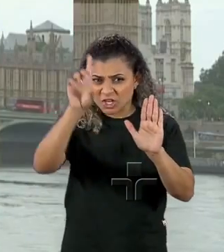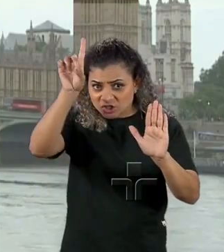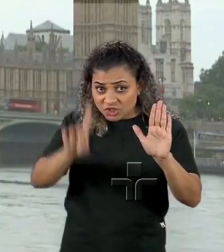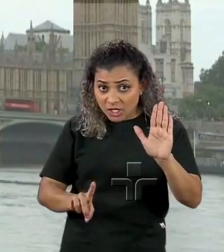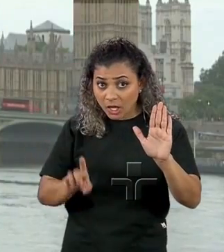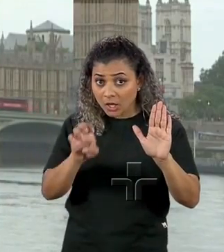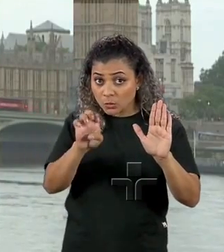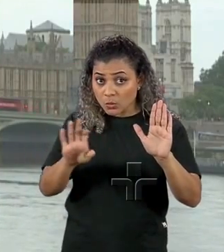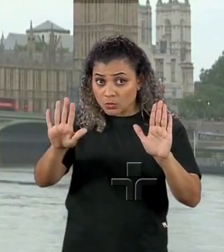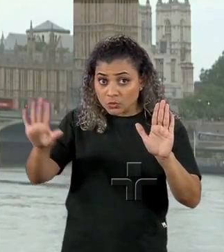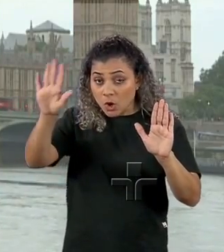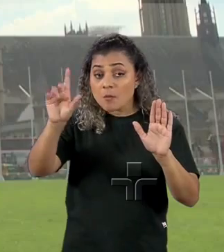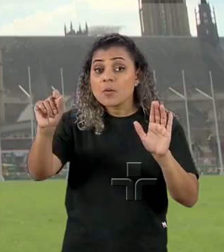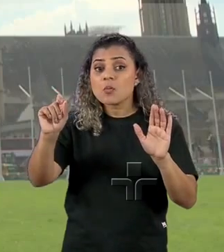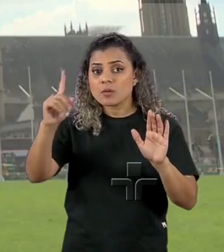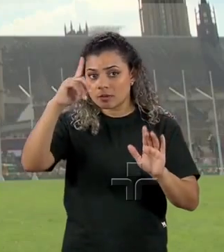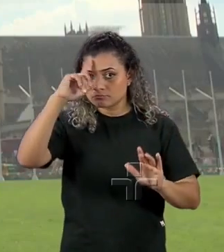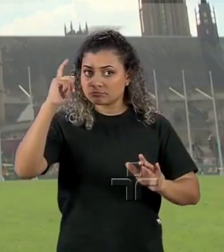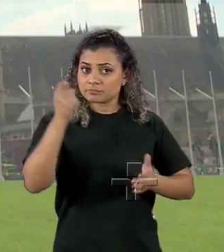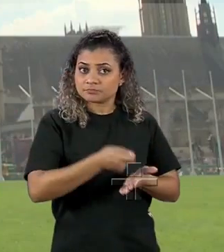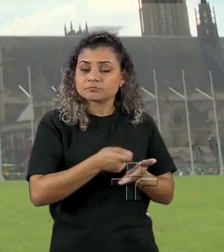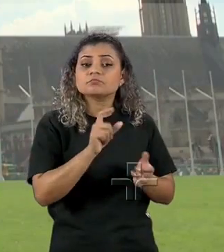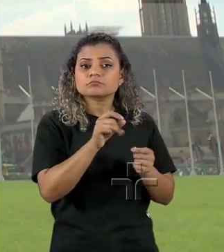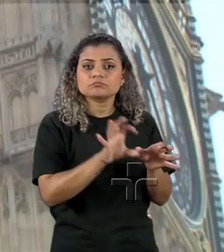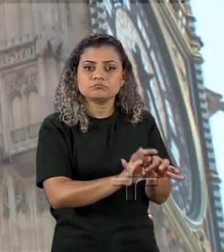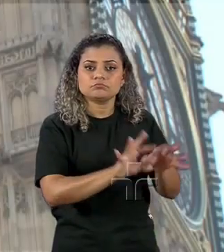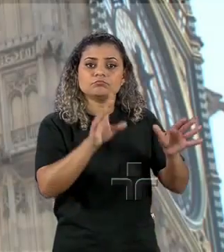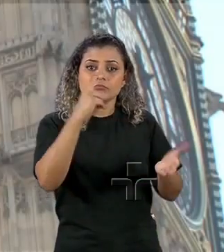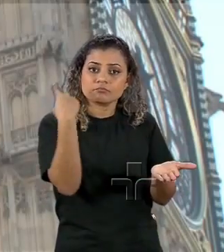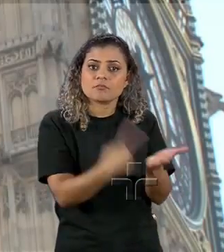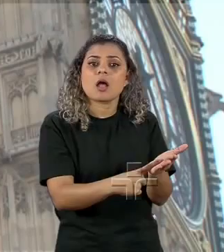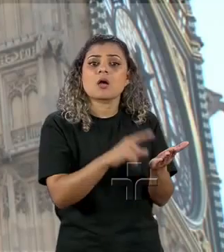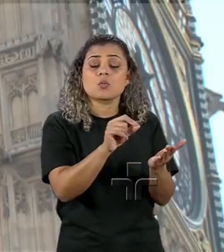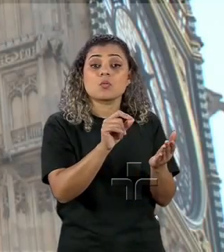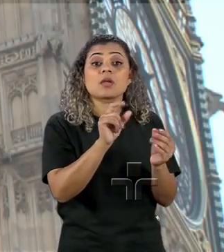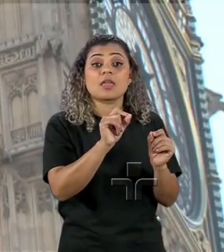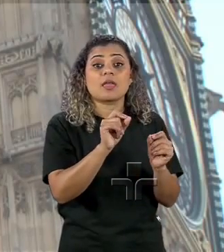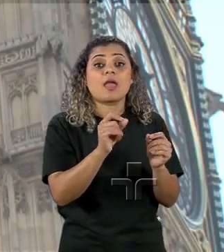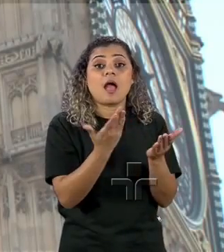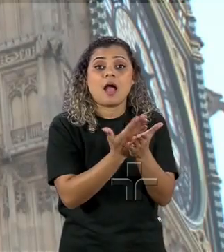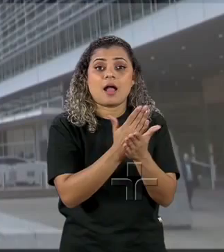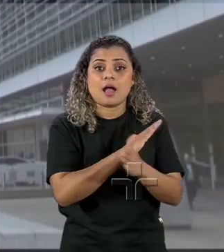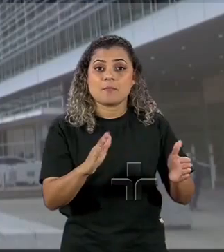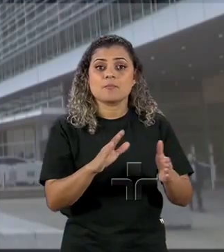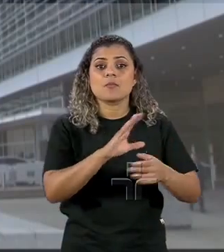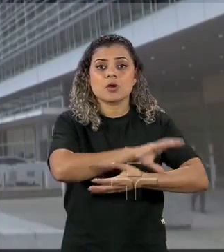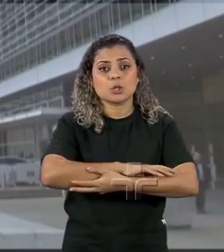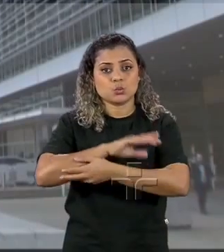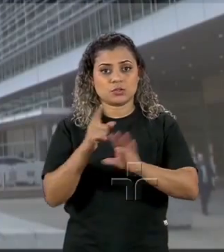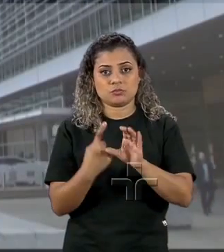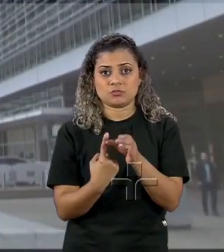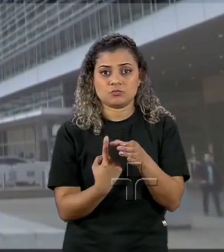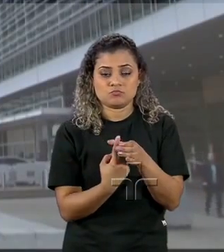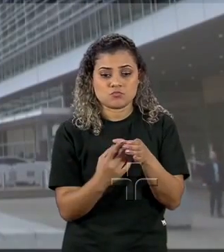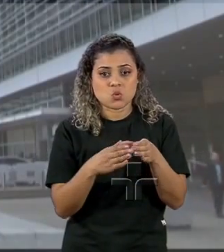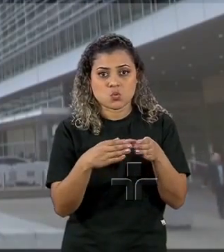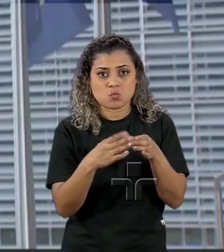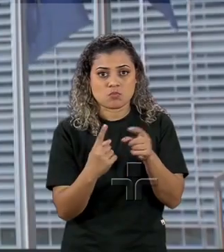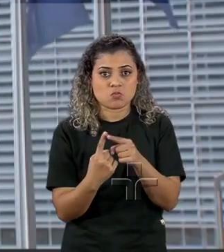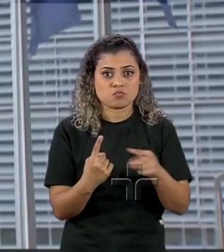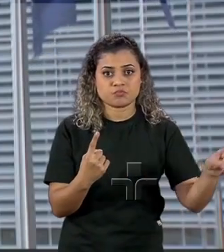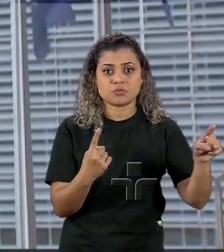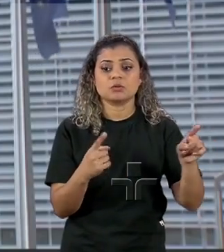europeu sobre o direito nacional e confirma a data oficial para a saída do Reino Unido do bloco, dia 29 de março